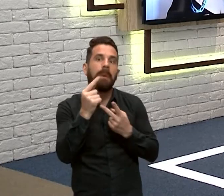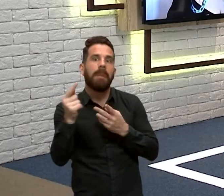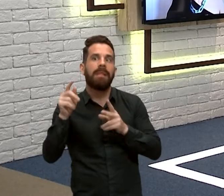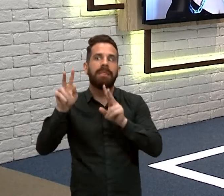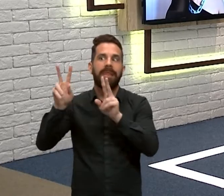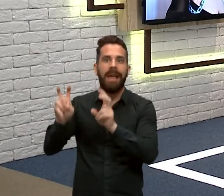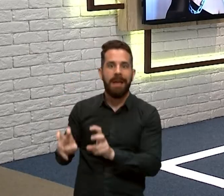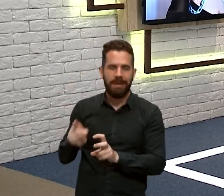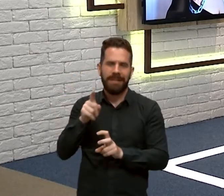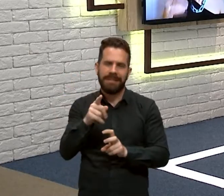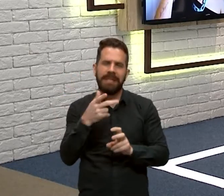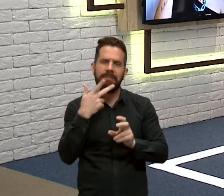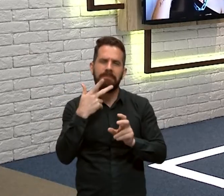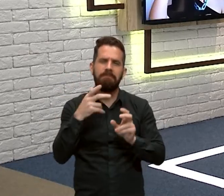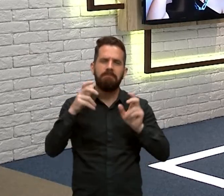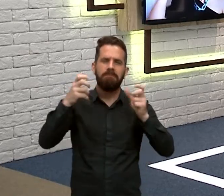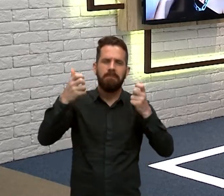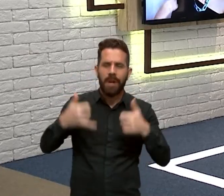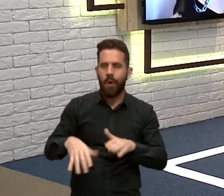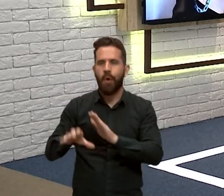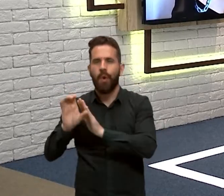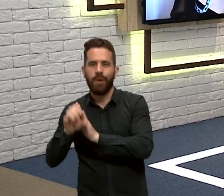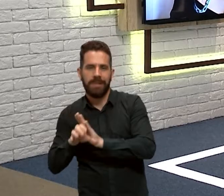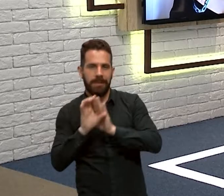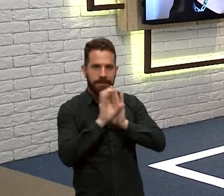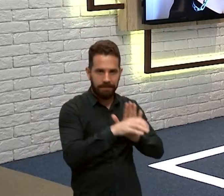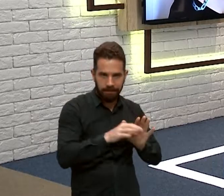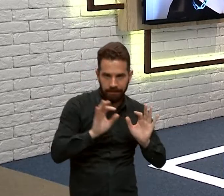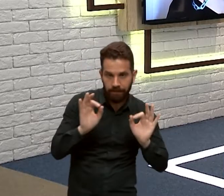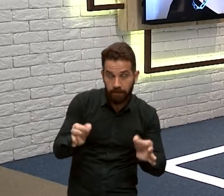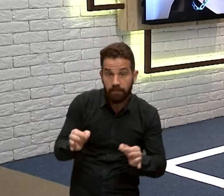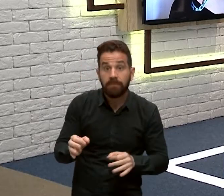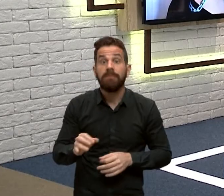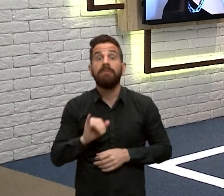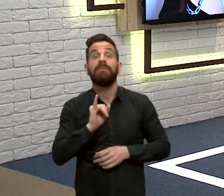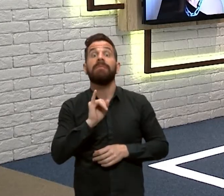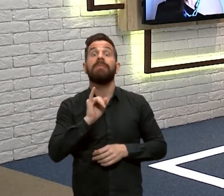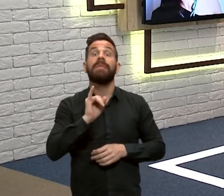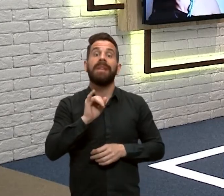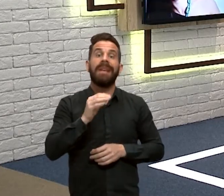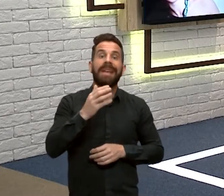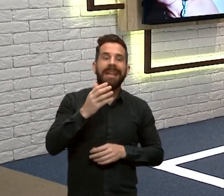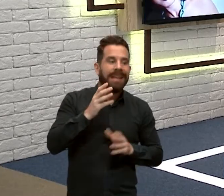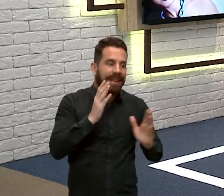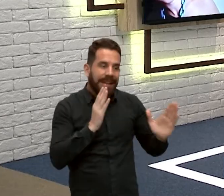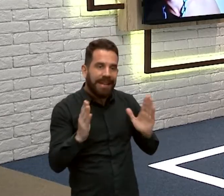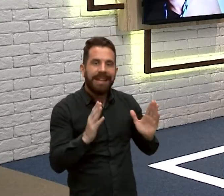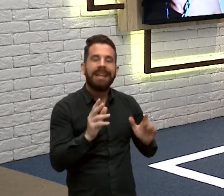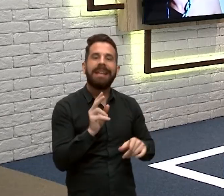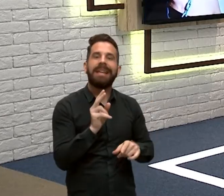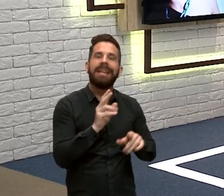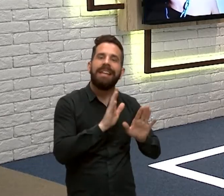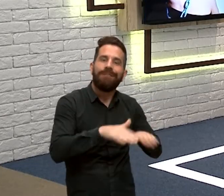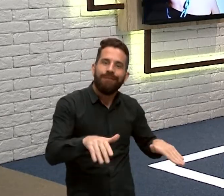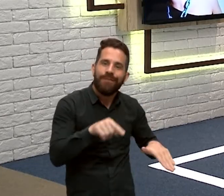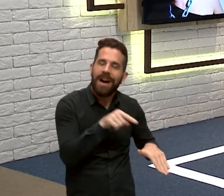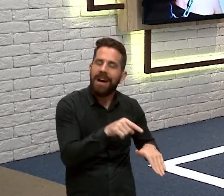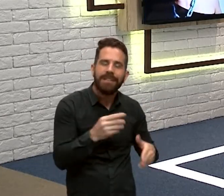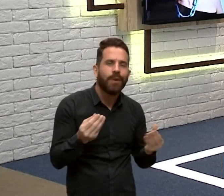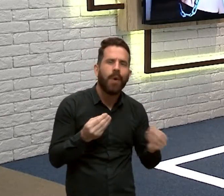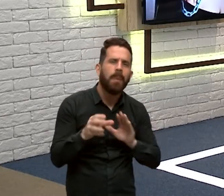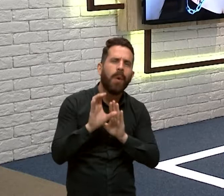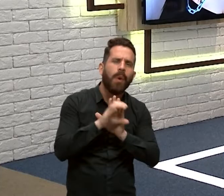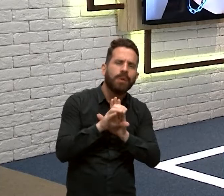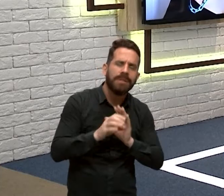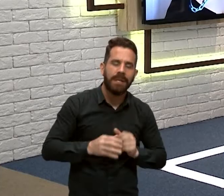de conceitos diferentes entre criança e infância. Infância, como que a gente pode definir esse conceito? Isso,